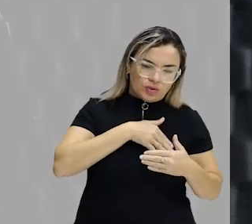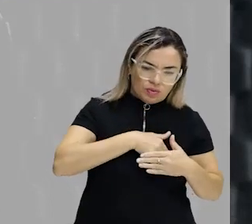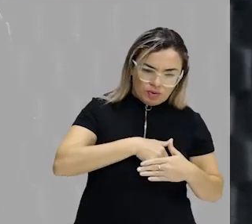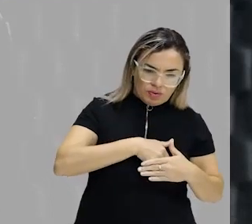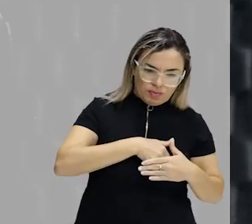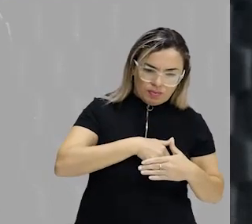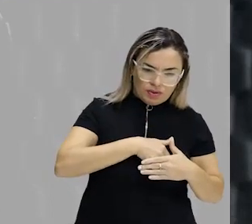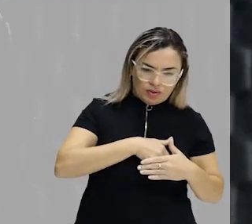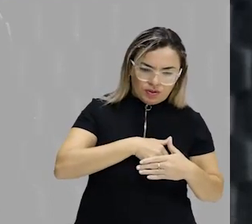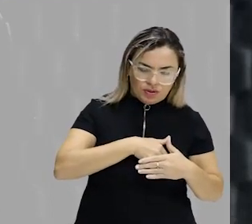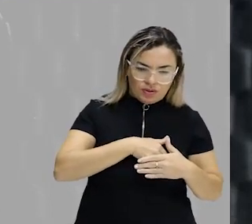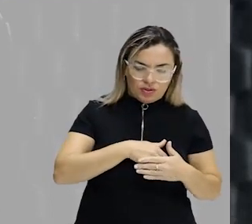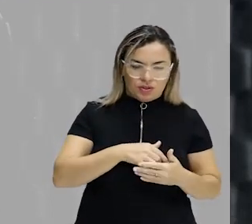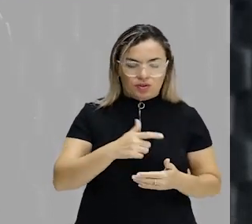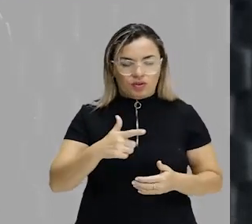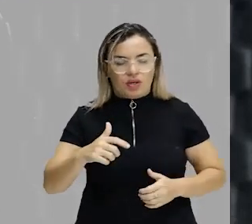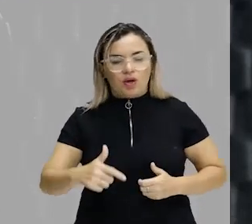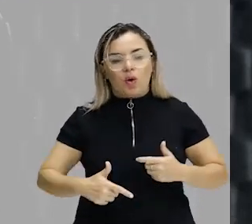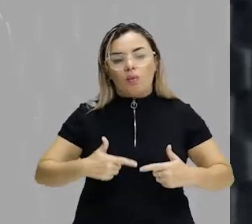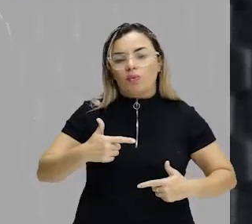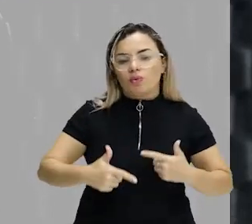Ok? Volta lá para a questão.